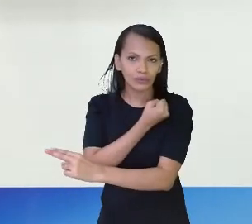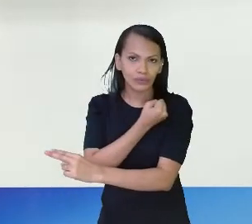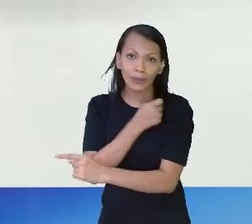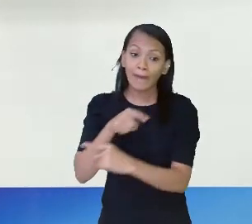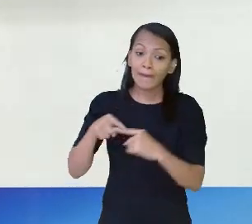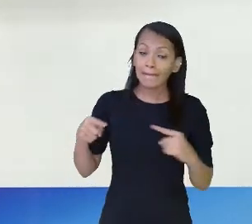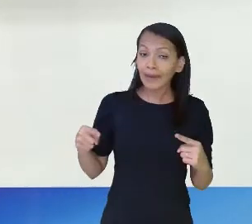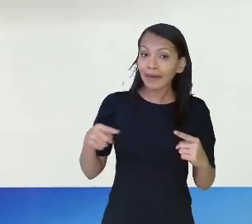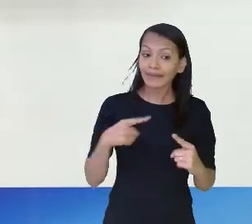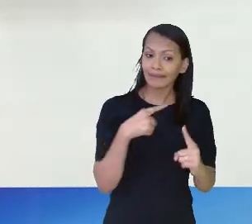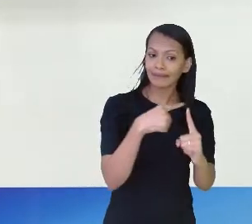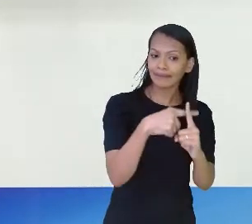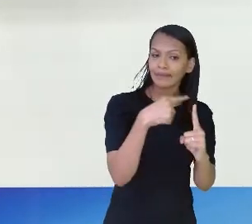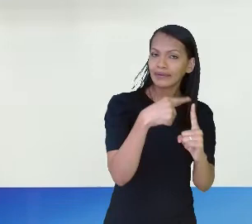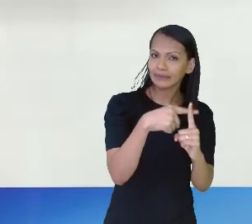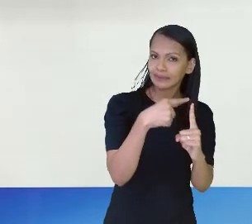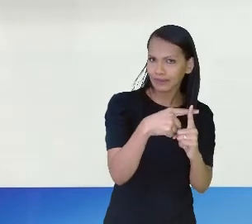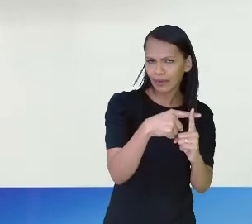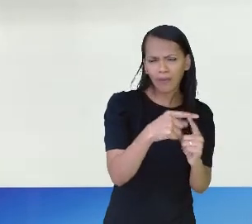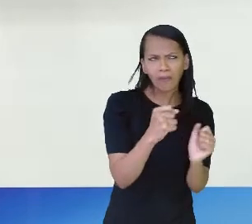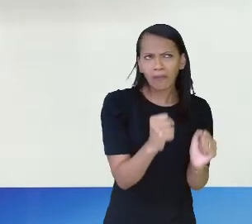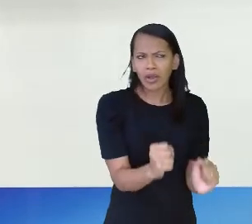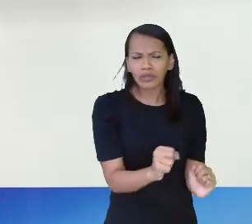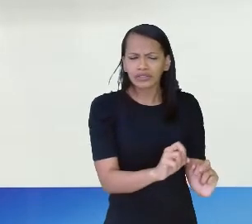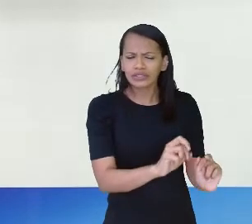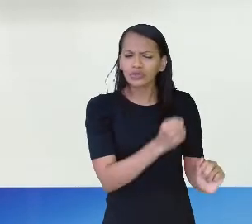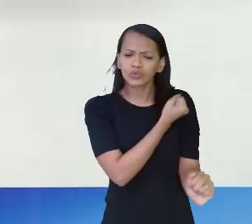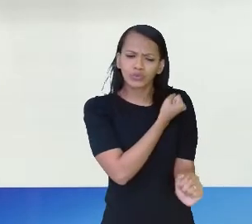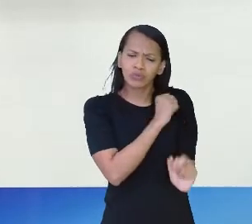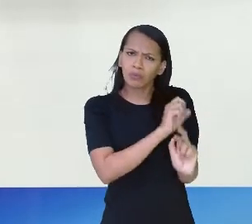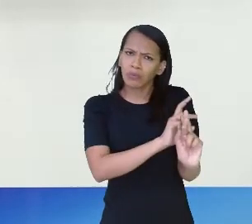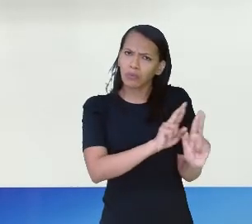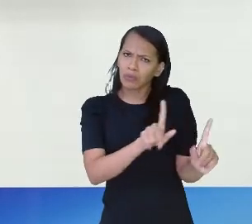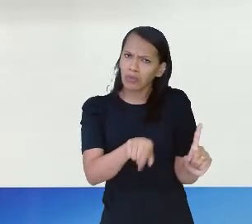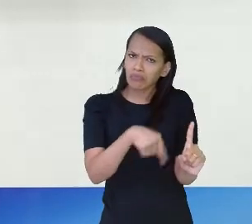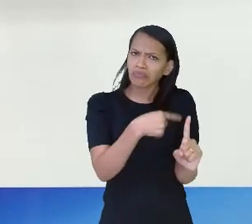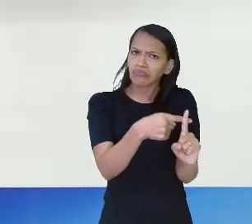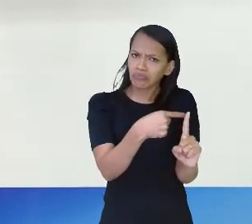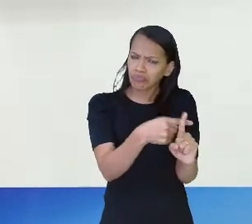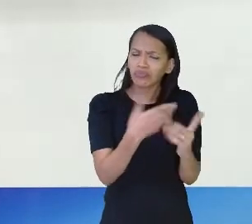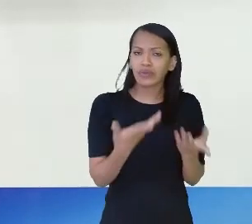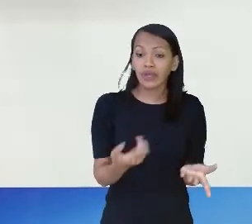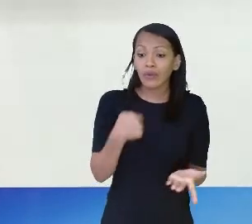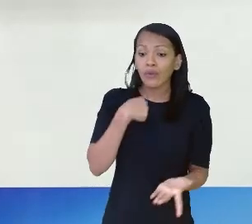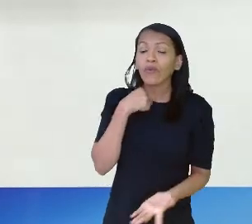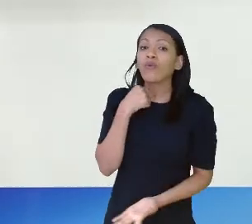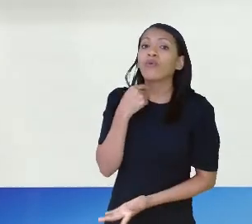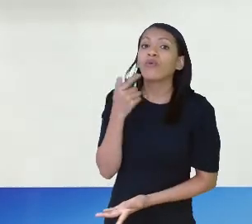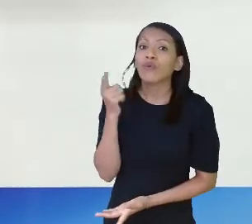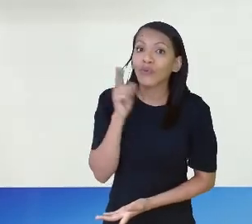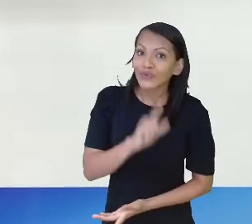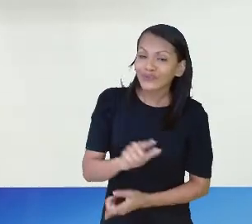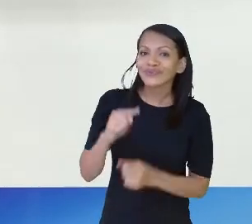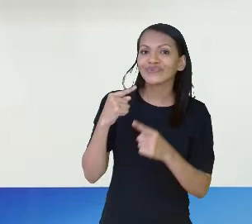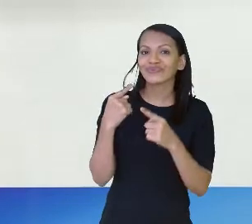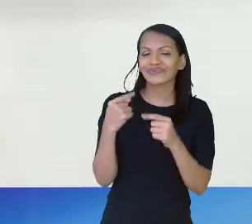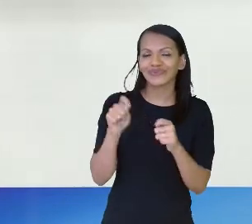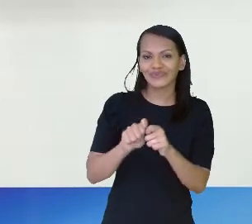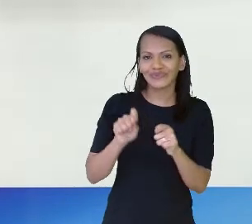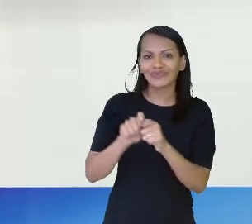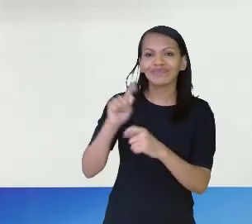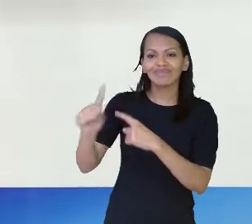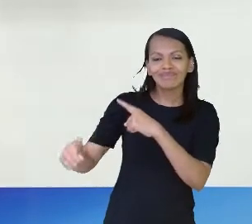eu falo de multiplicação, para eu conseguir fazer uma multiplicação, eu preciso ter